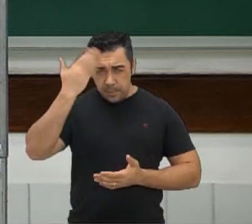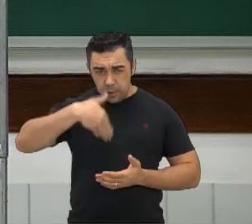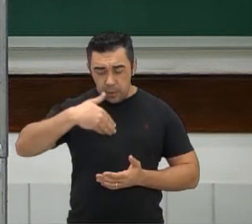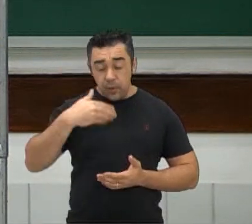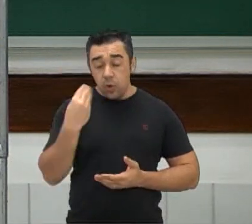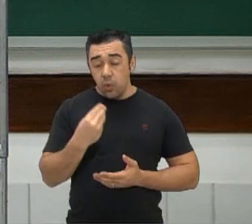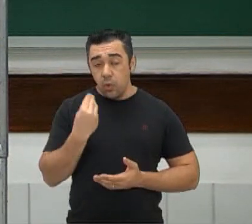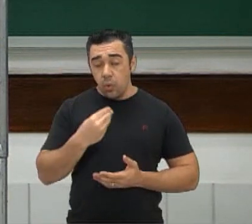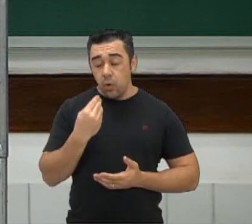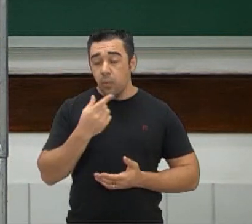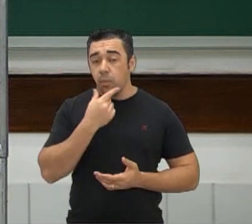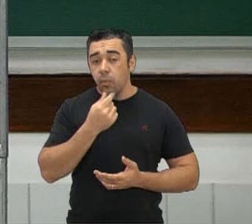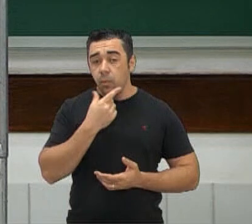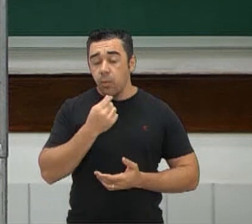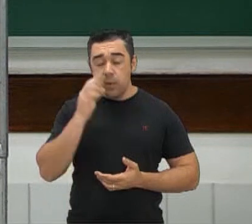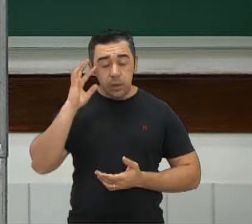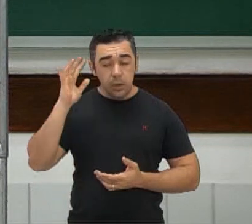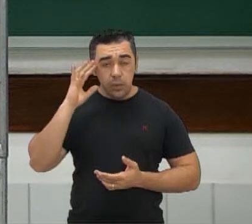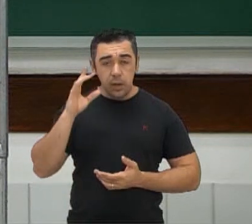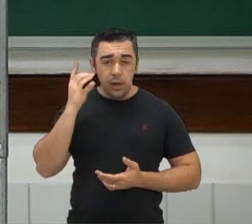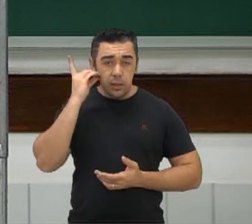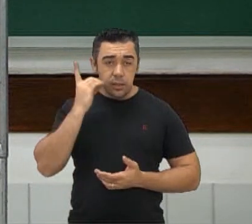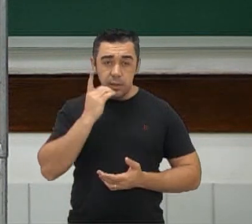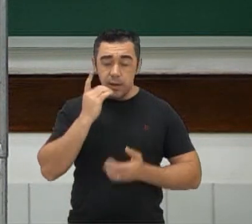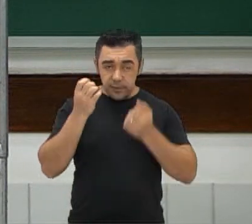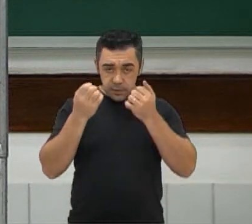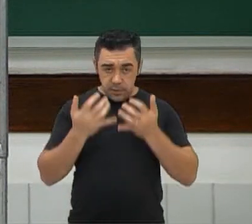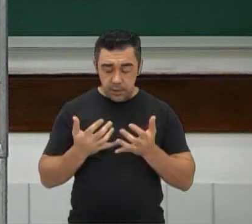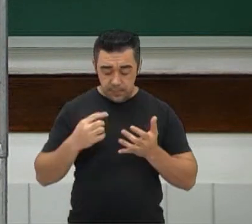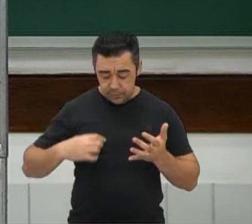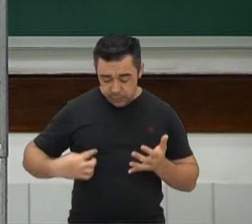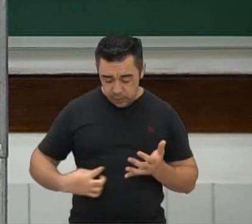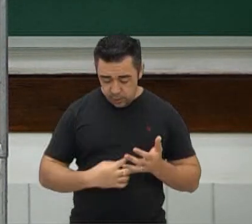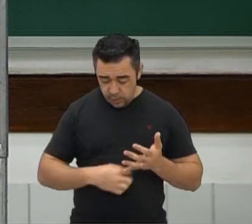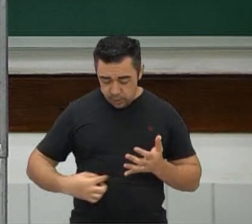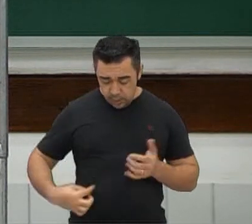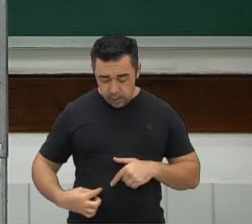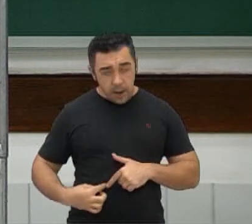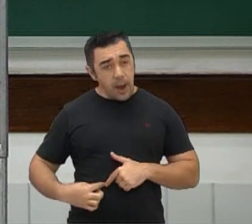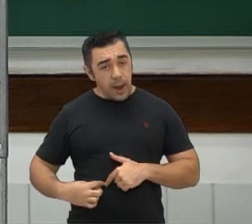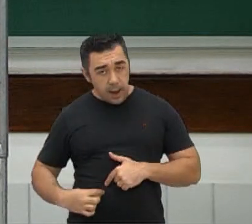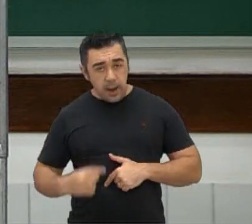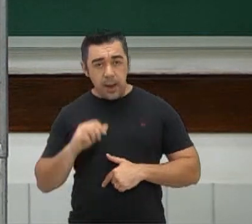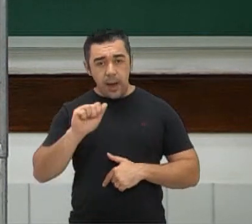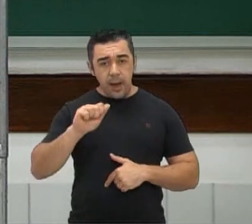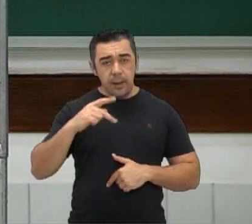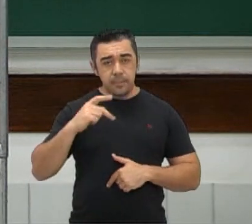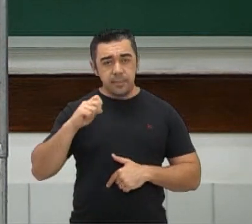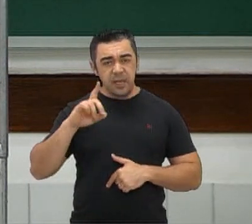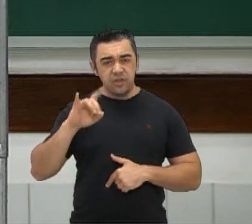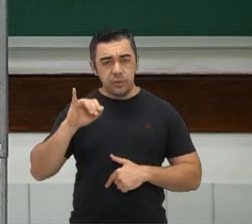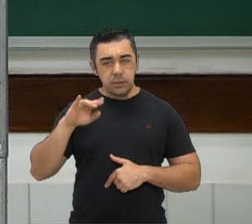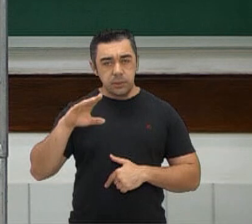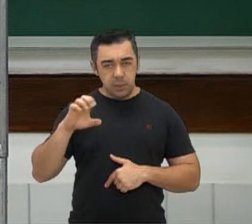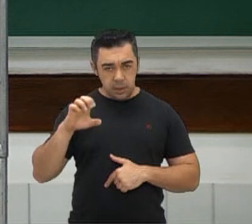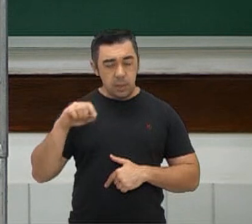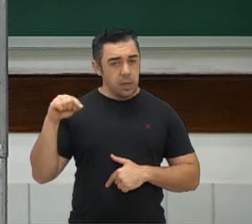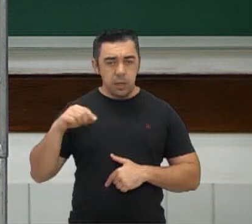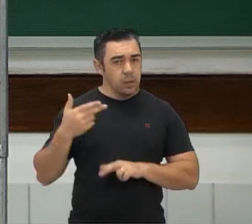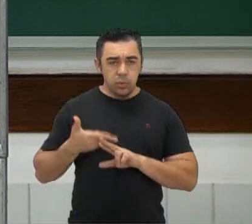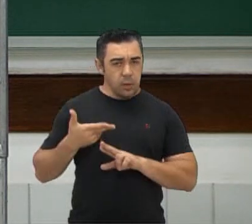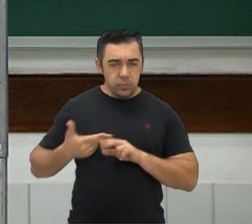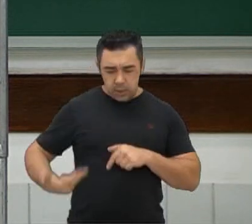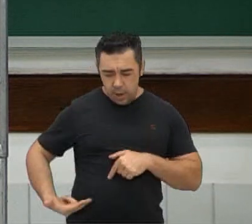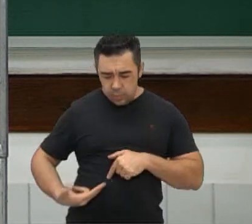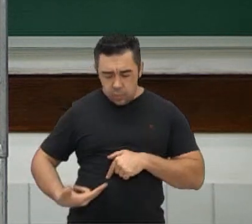então, Darwin falaria? Darwin falaria que o apêndice não estava sendo mais usado, né? Na verdade, o Lamarck falaria